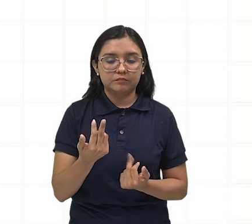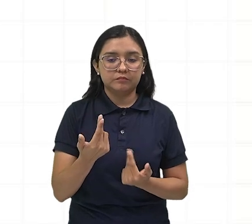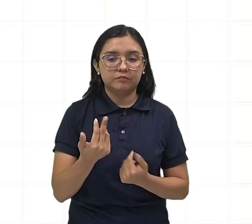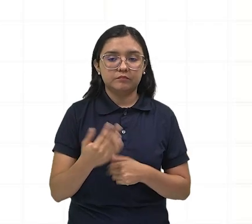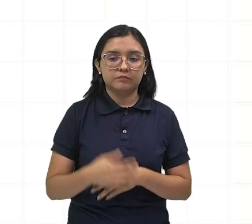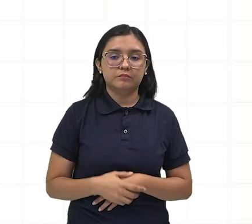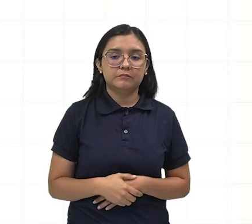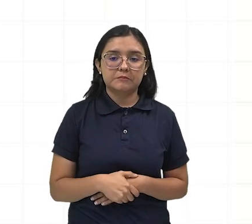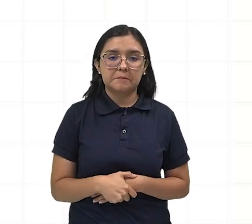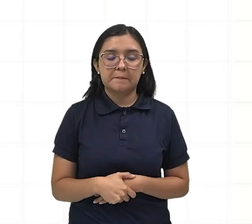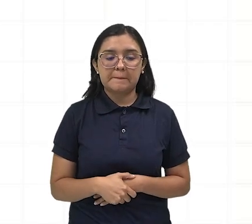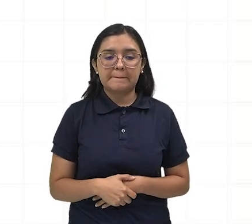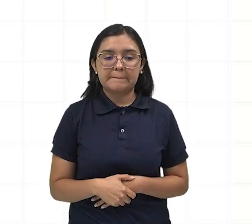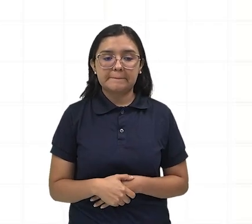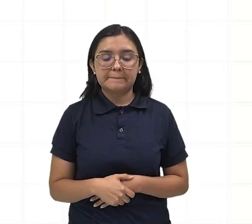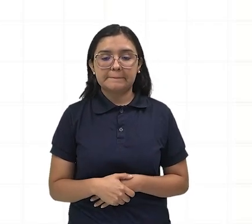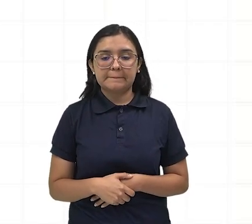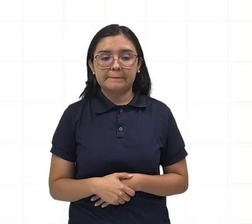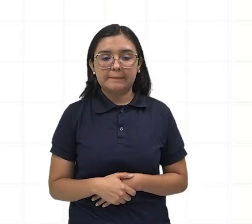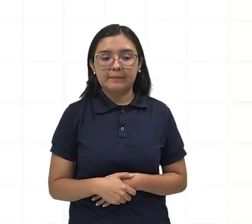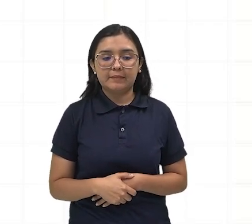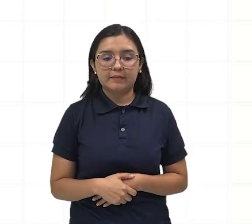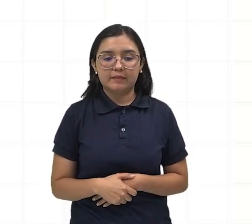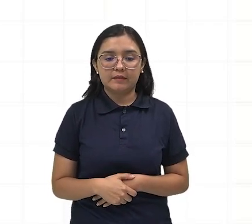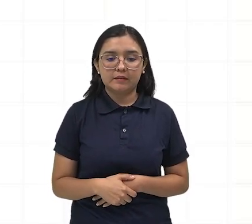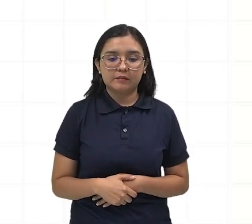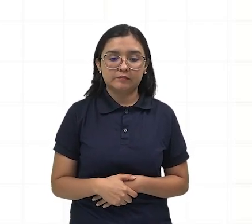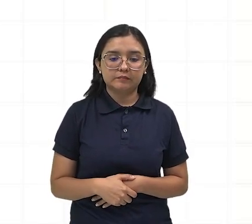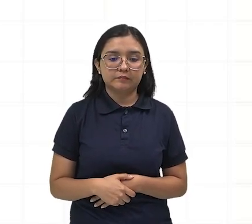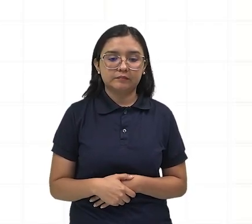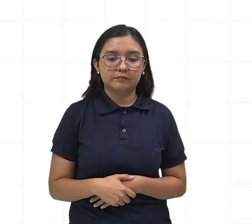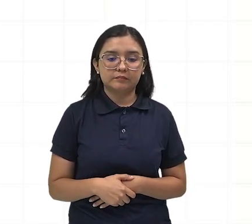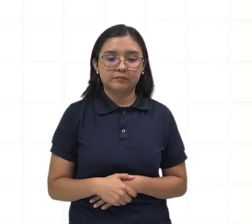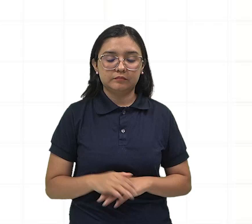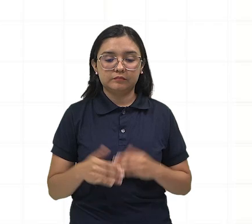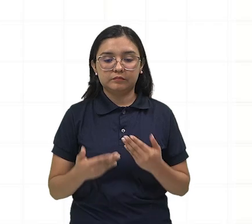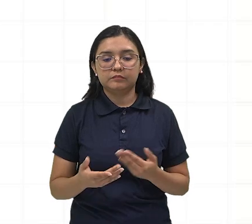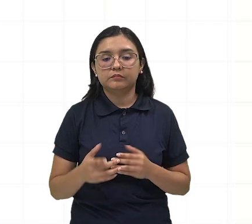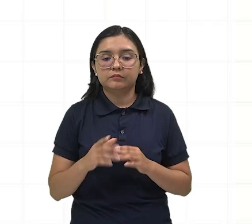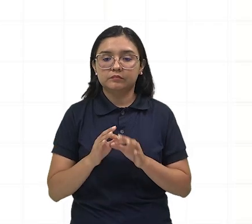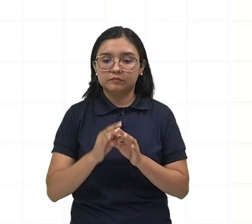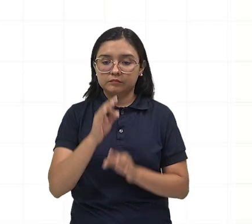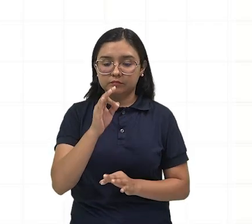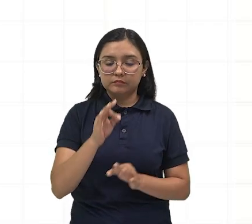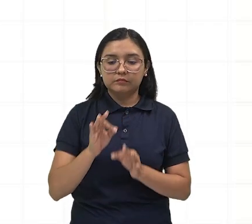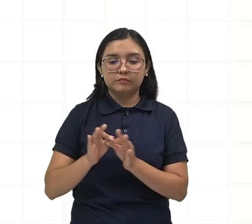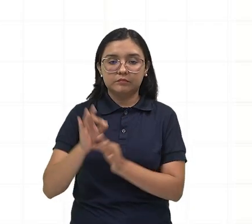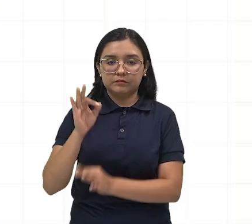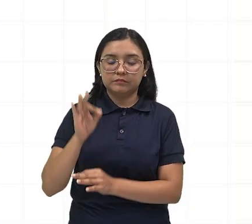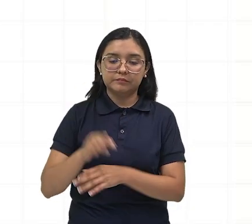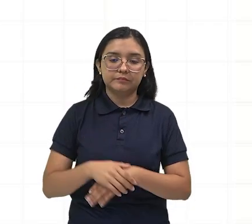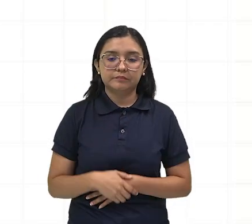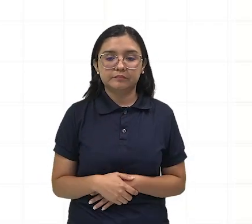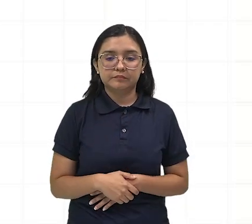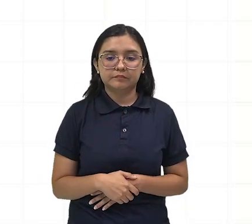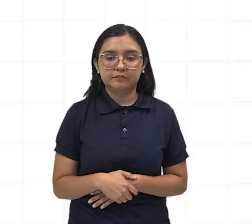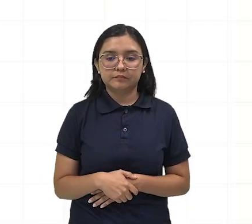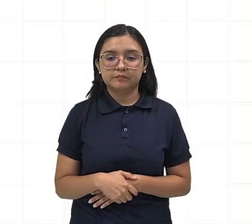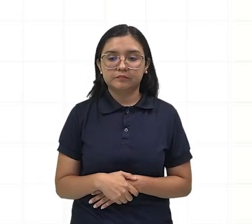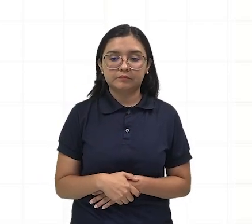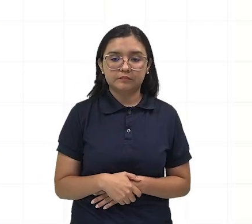iguais, ó. Aonde que está dizendo aqui, ó? Nós temos aqui os segmentos congruentes, né? São